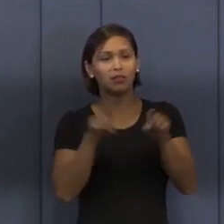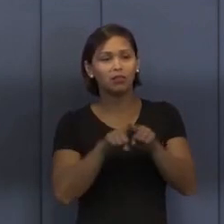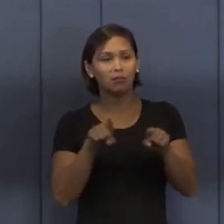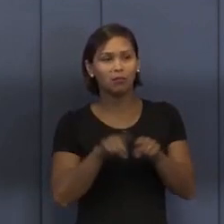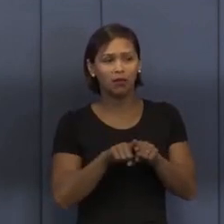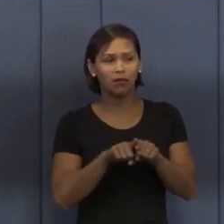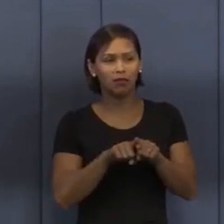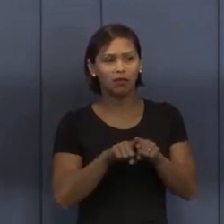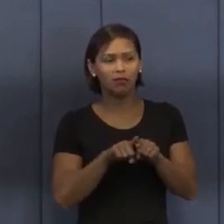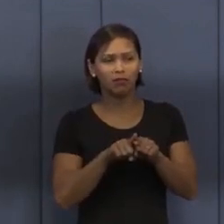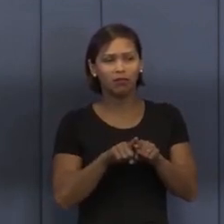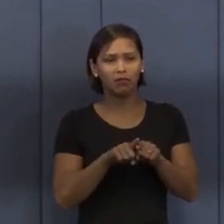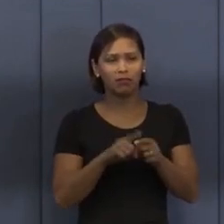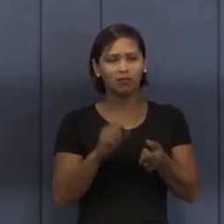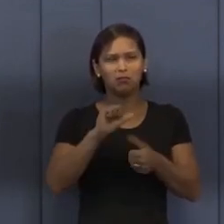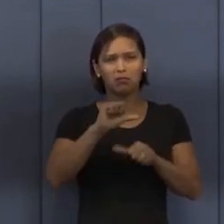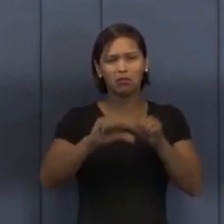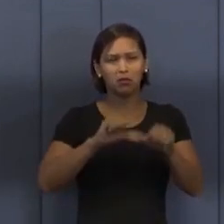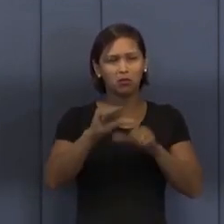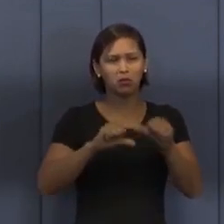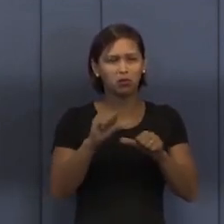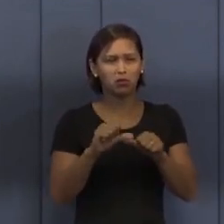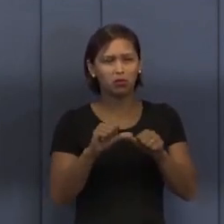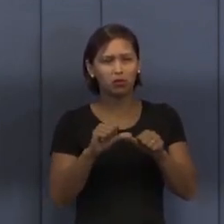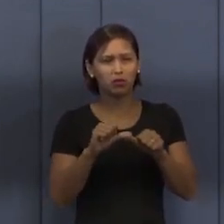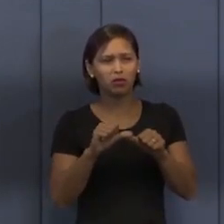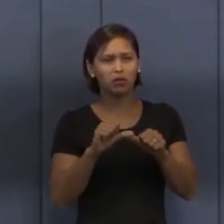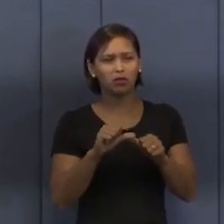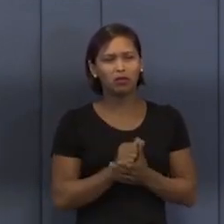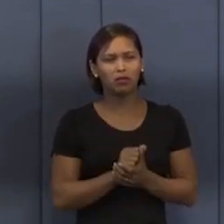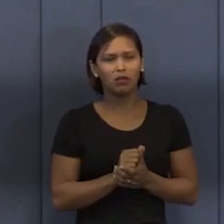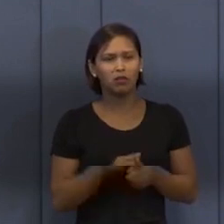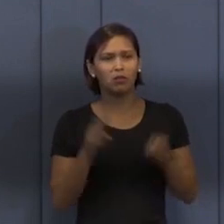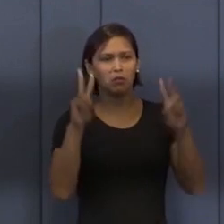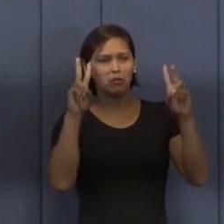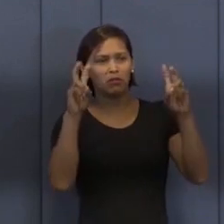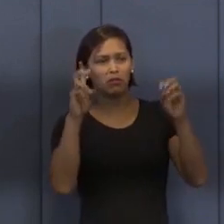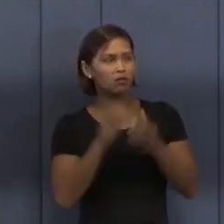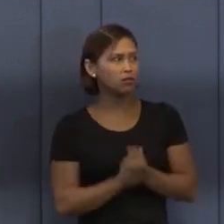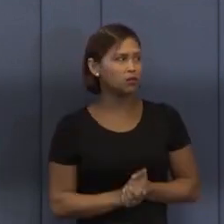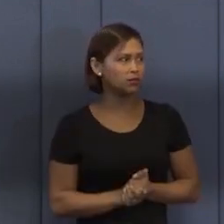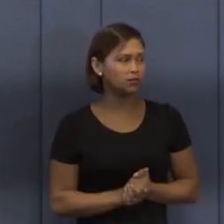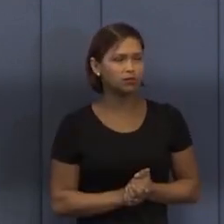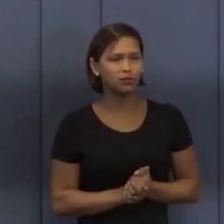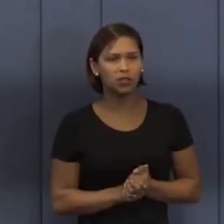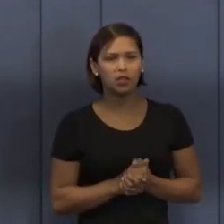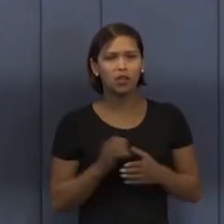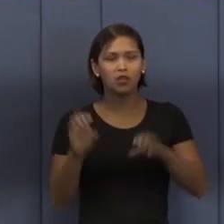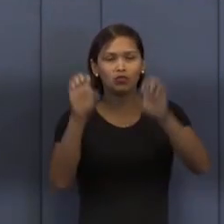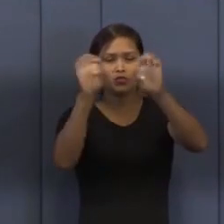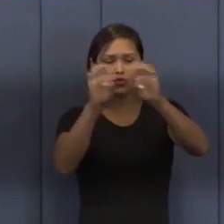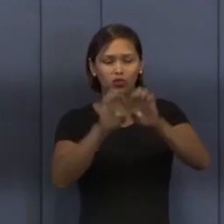que também não se confunde com o termo Medinat, Medinat a Israel, o Estado de